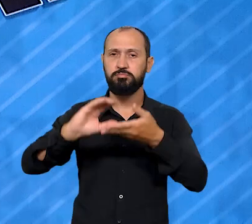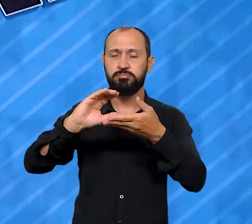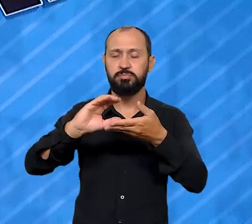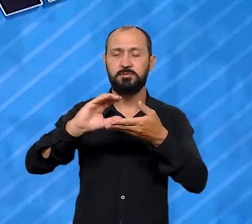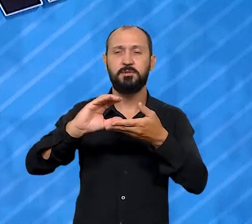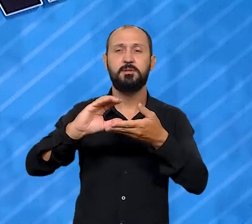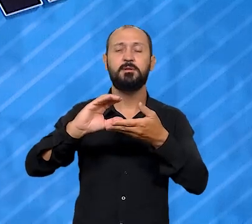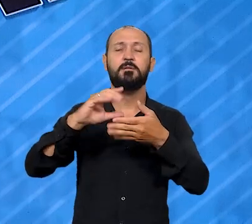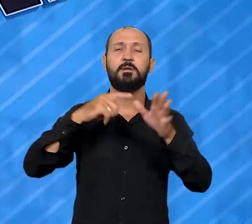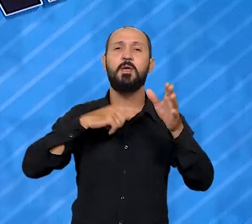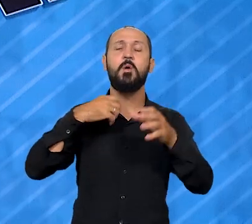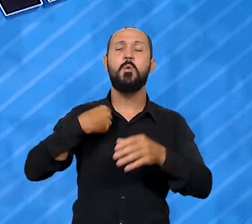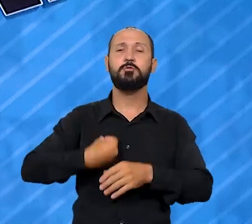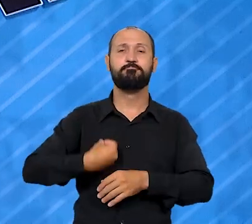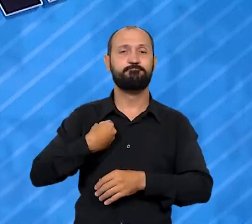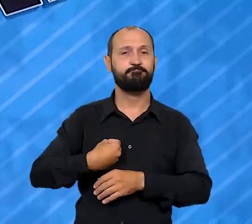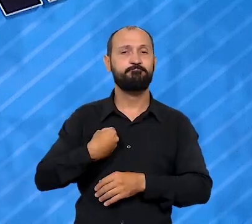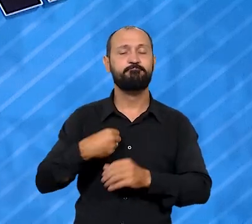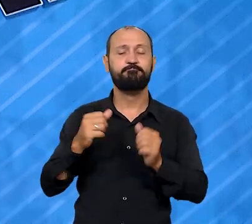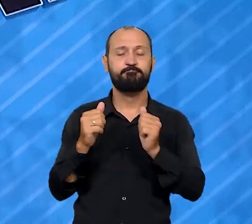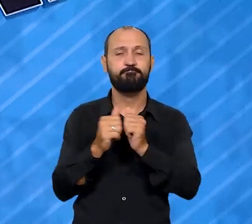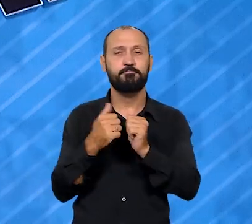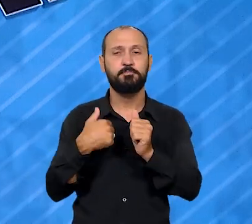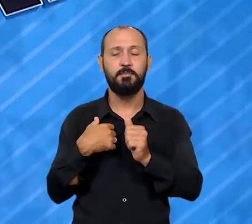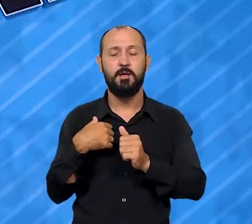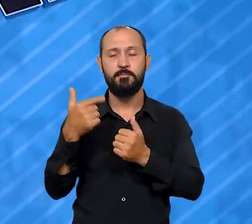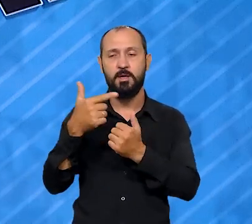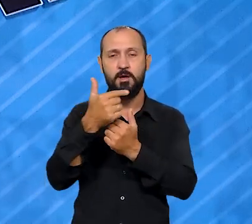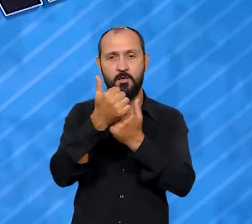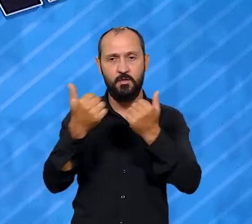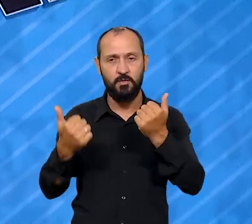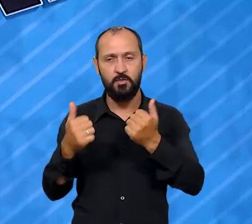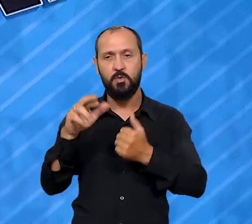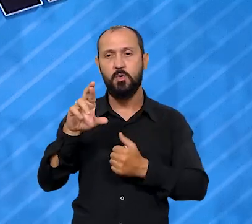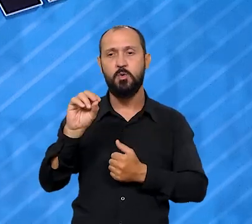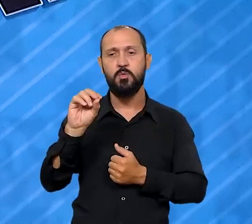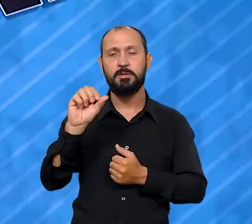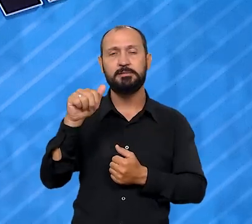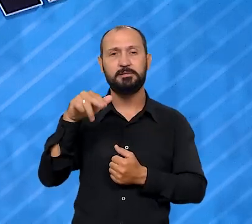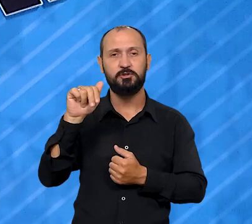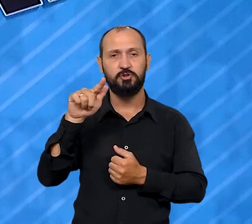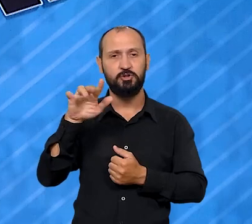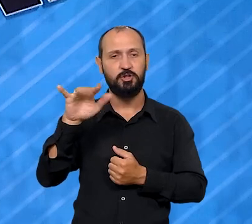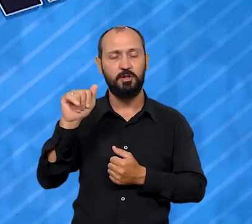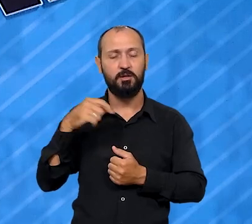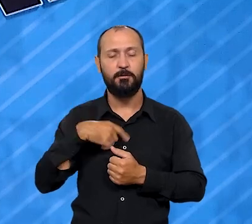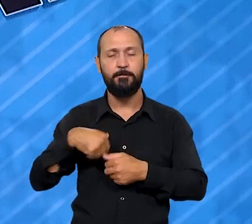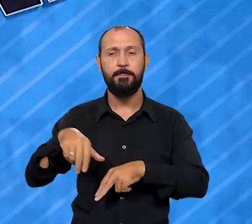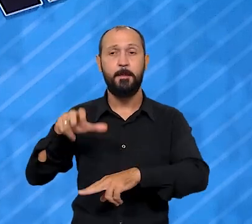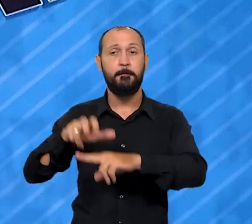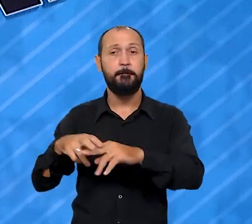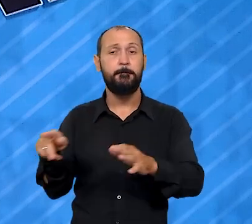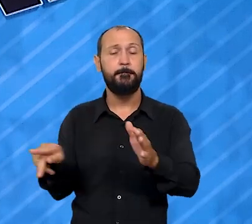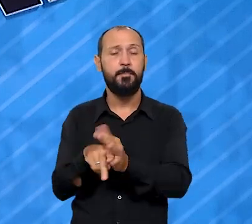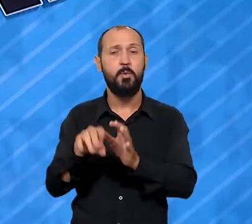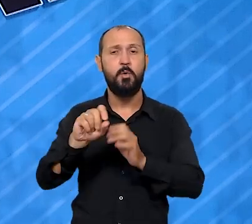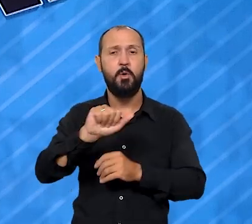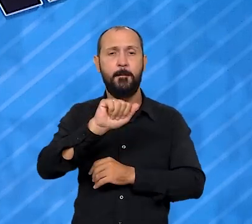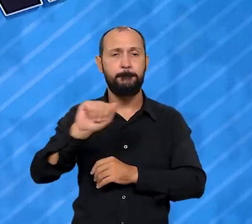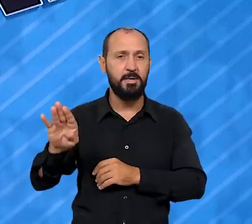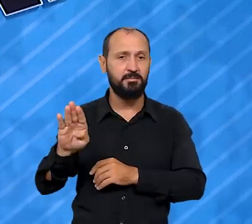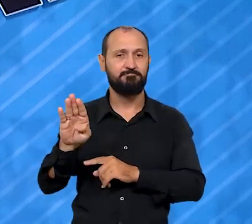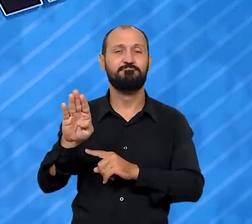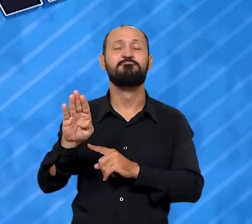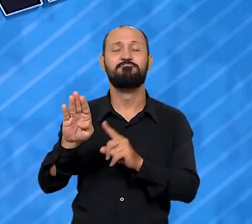que inclusive hoje quem preside é a minha vice-presidente, Rosângela Gimenez, e que a cadeira é da OAB e